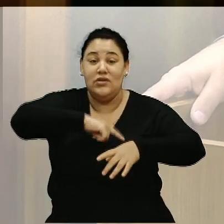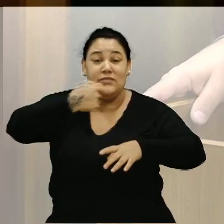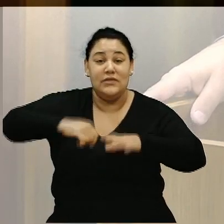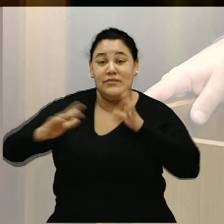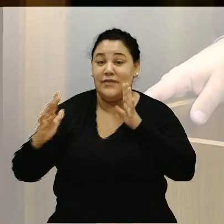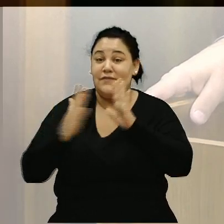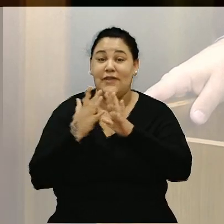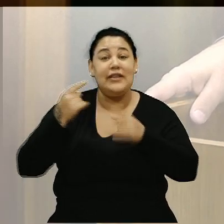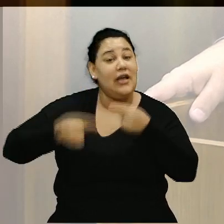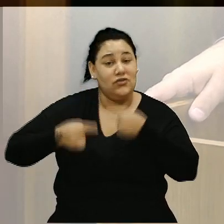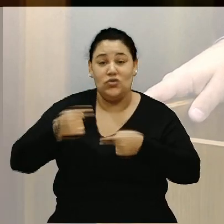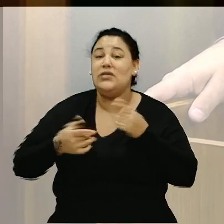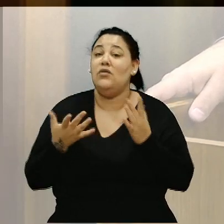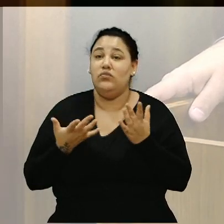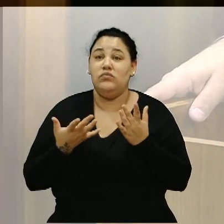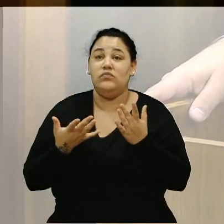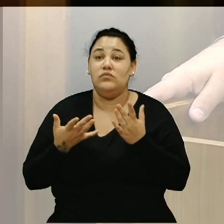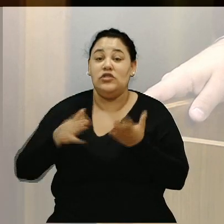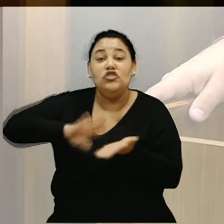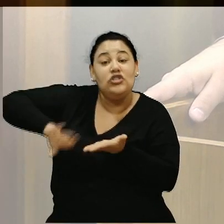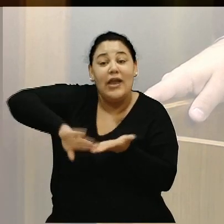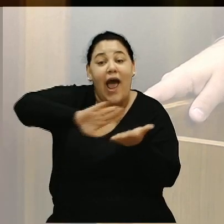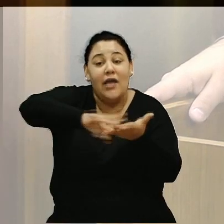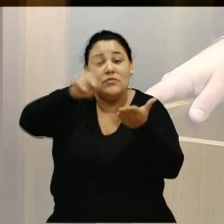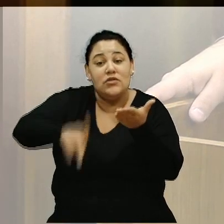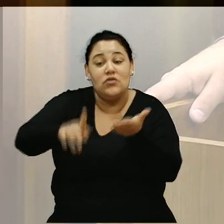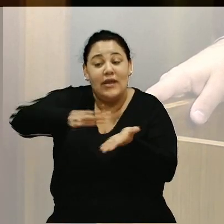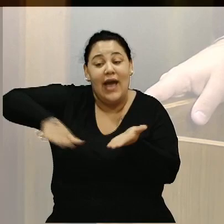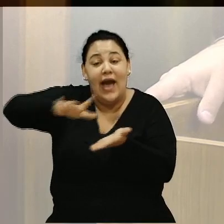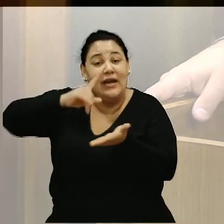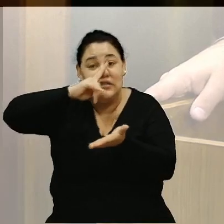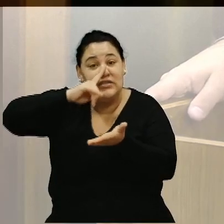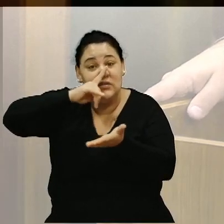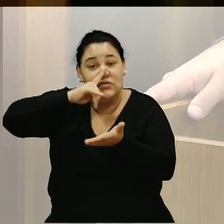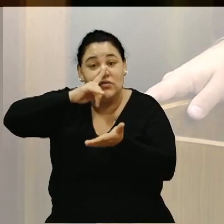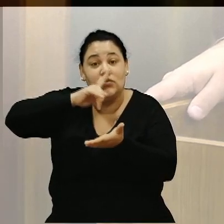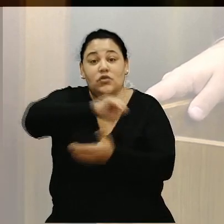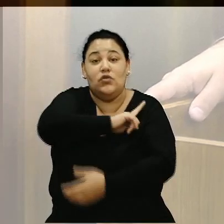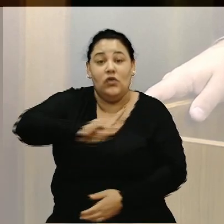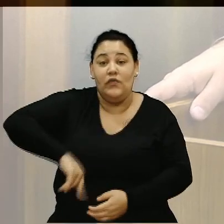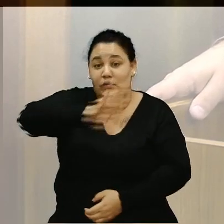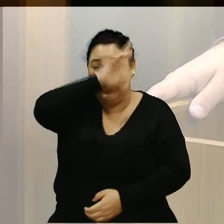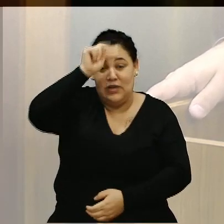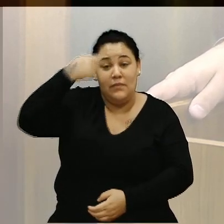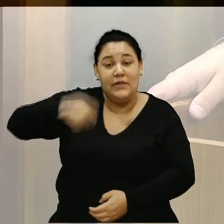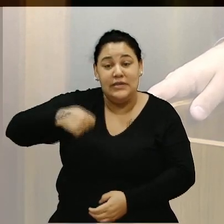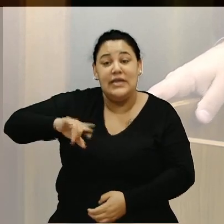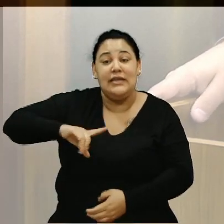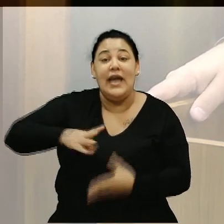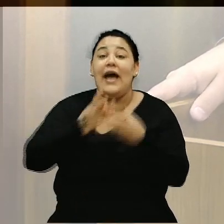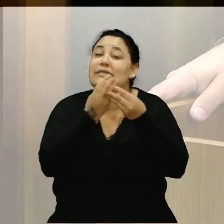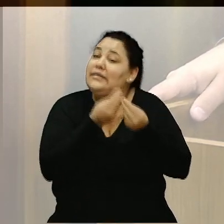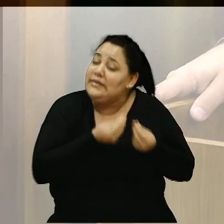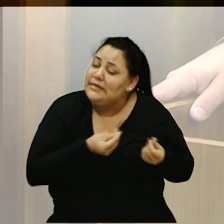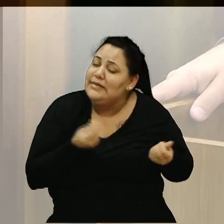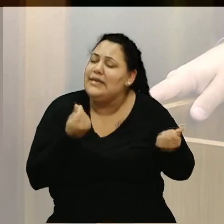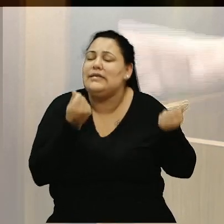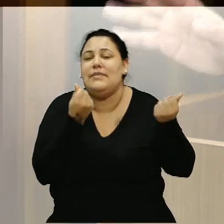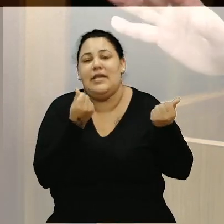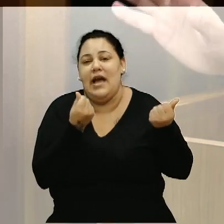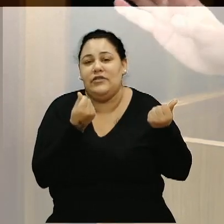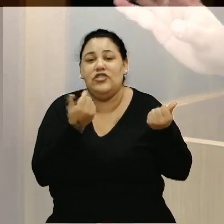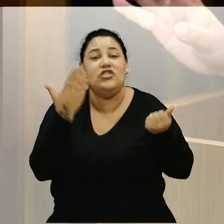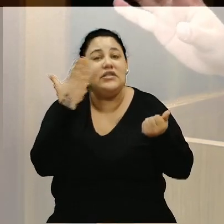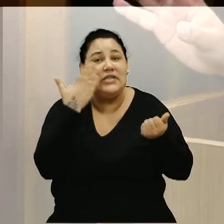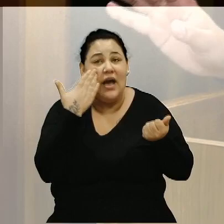esse debate. E o governo municipal precisa ter a responsabilidade e a sensibilidade de, mesmo que de